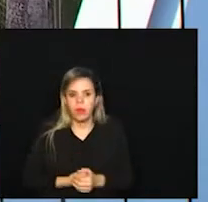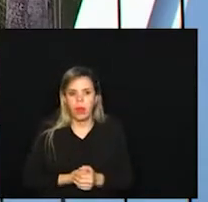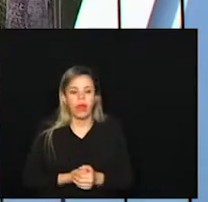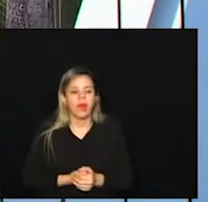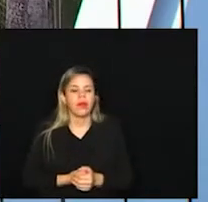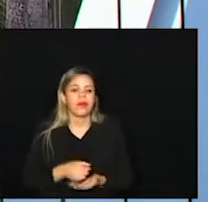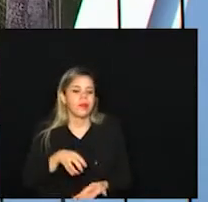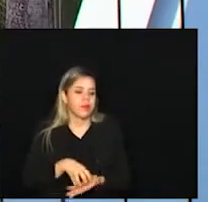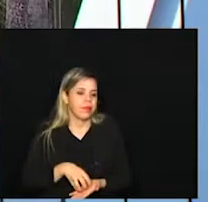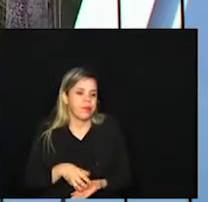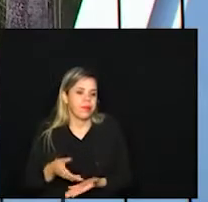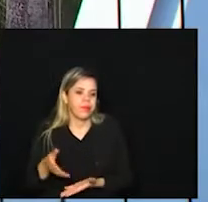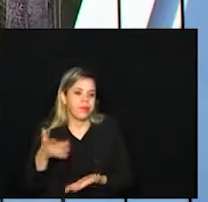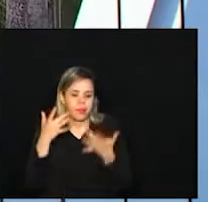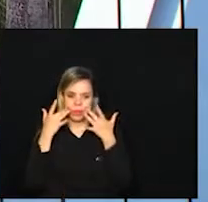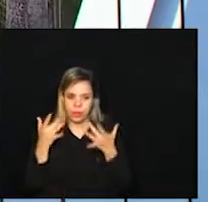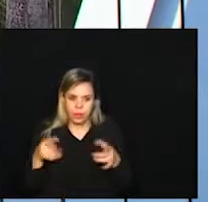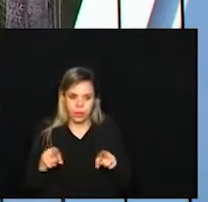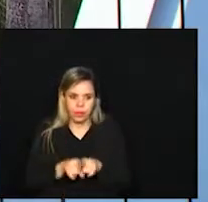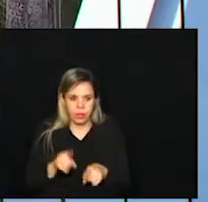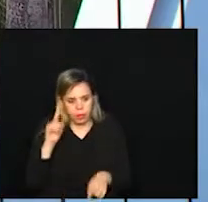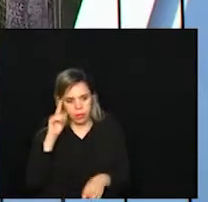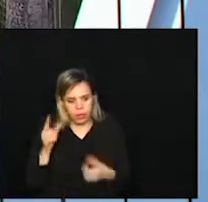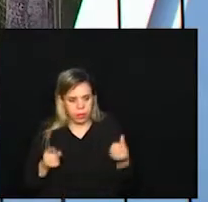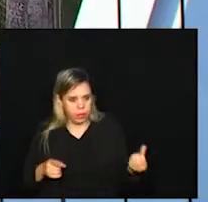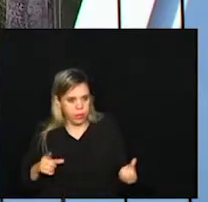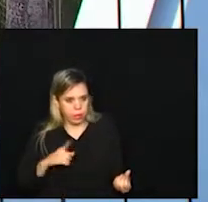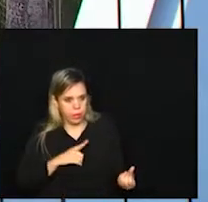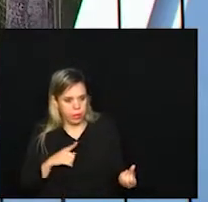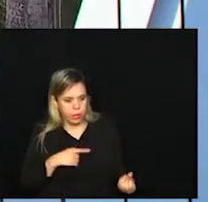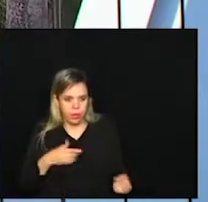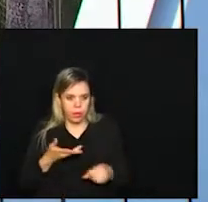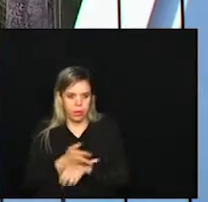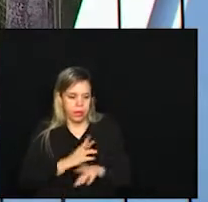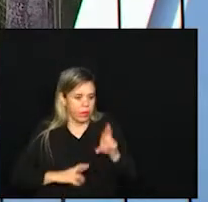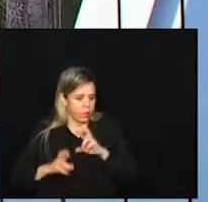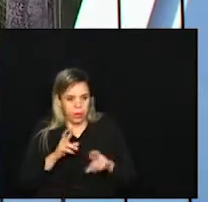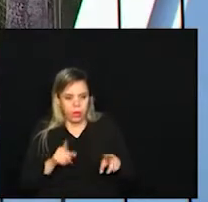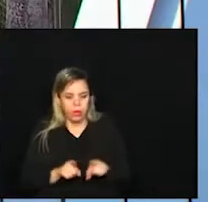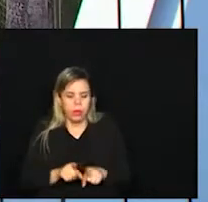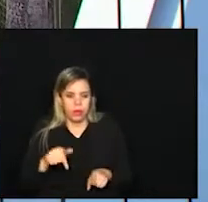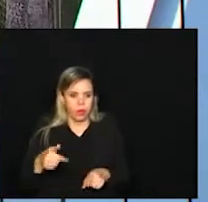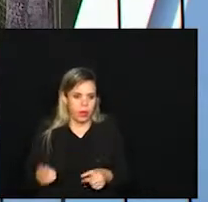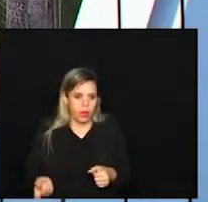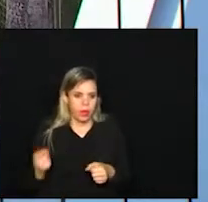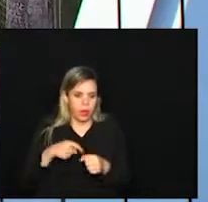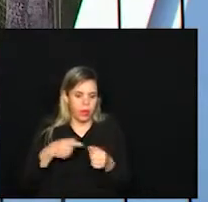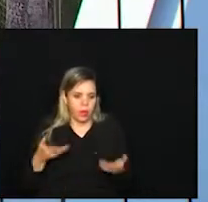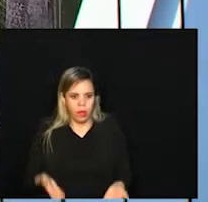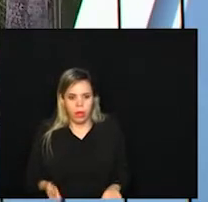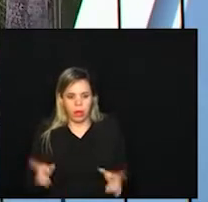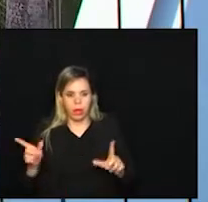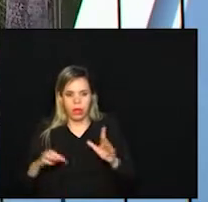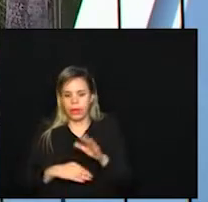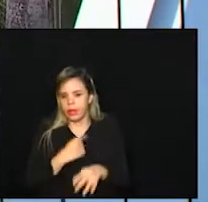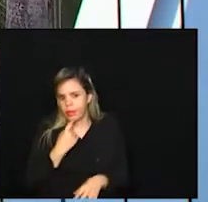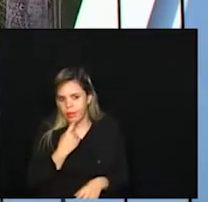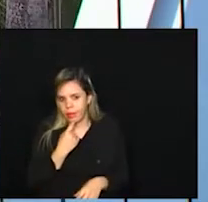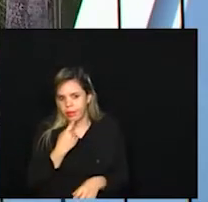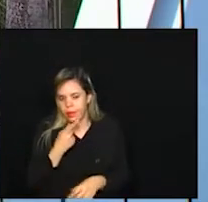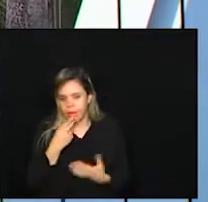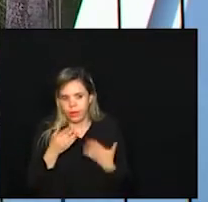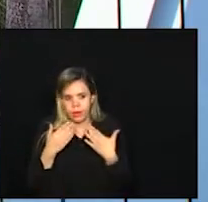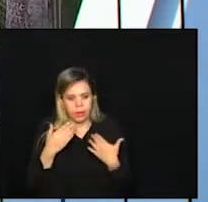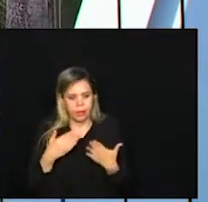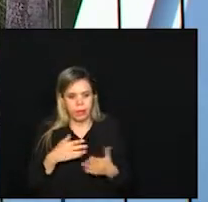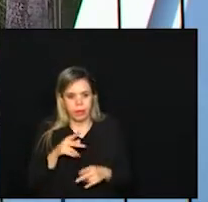do centro de convivência dia seis eu tenho essa bom e depois eu volto aqui na TV Câmara para